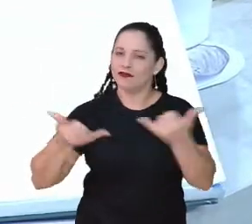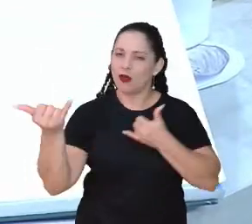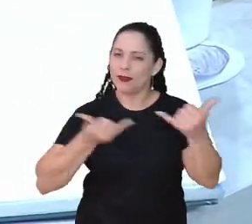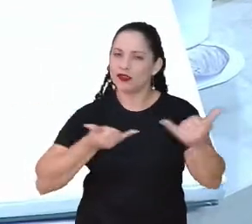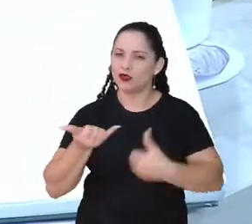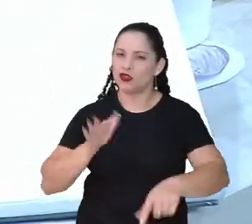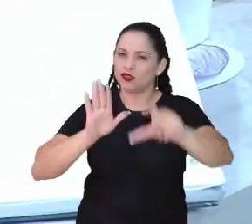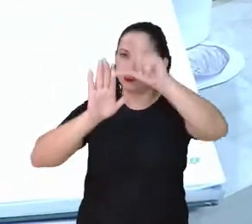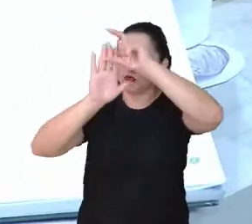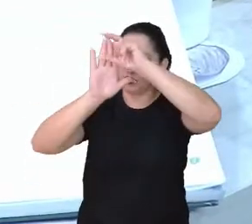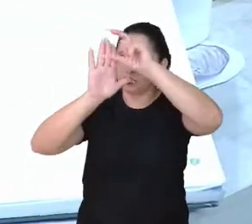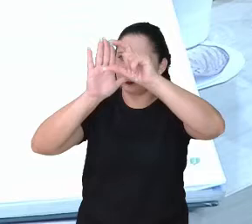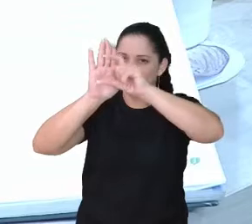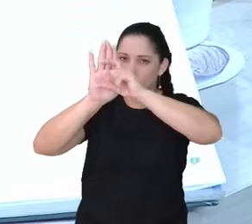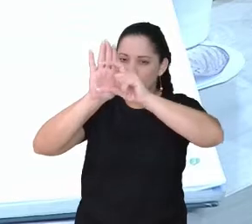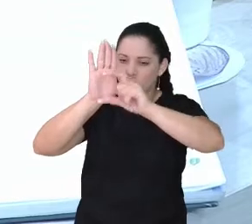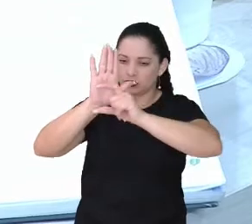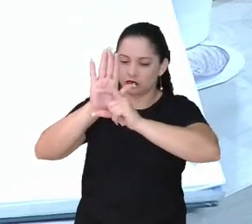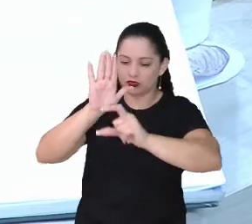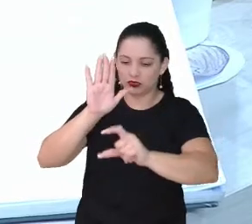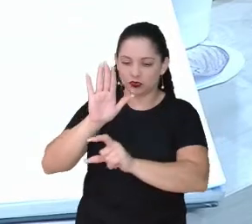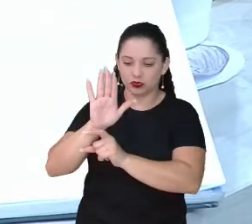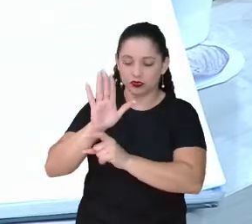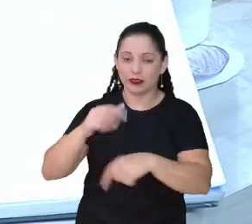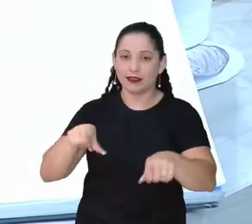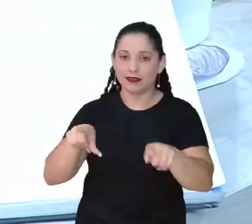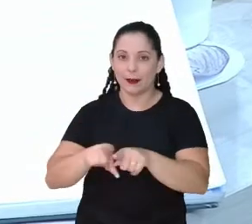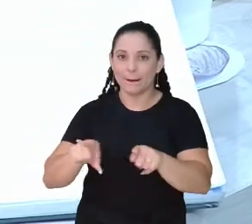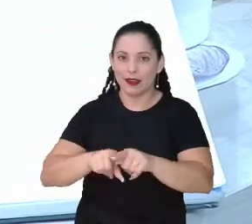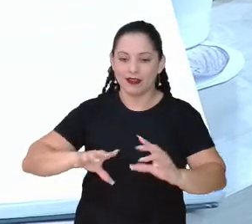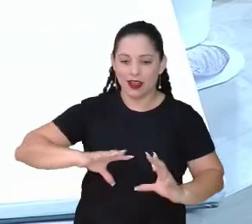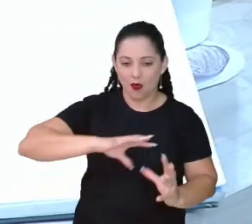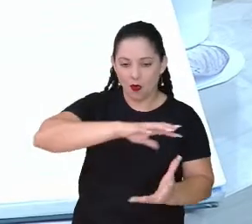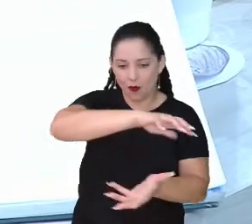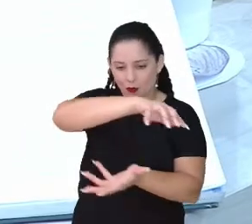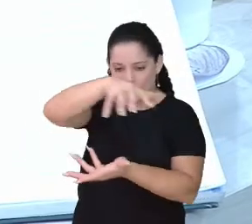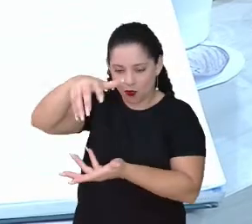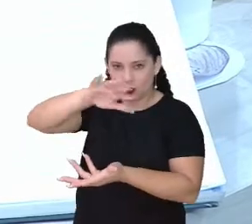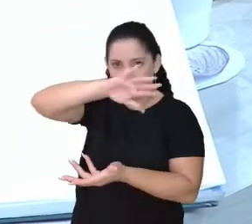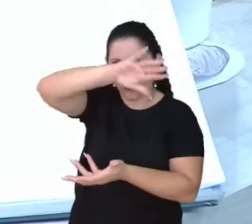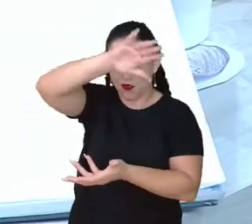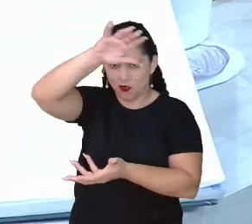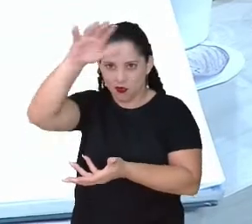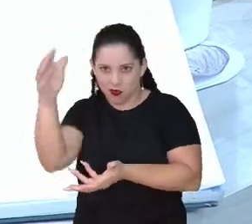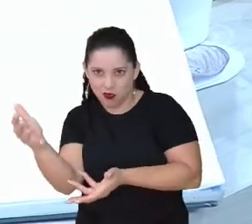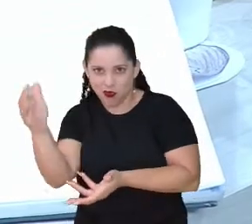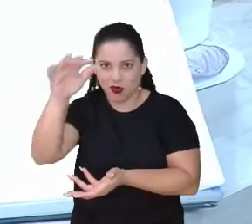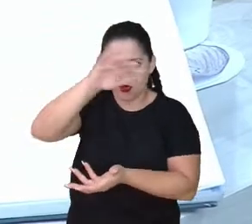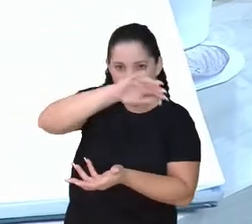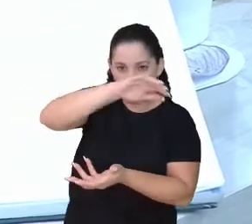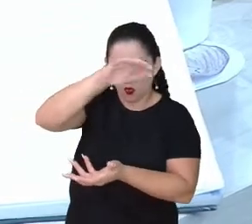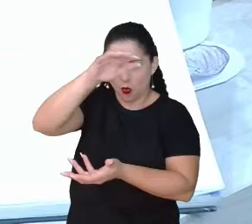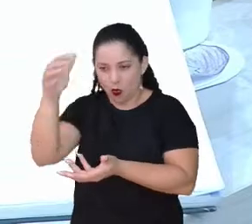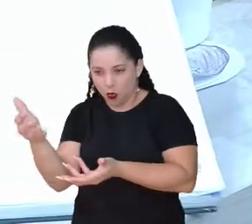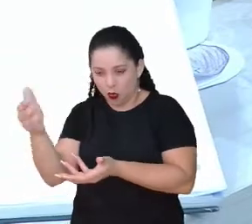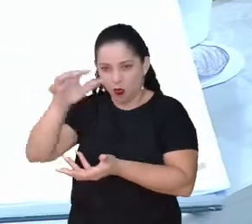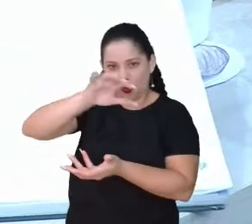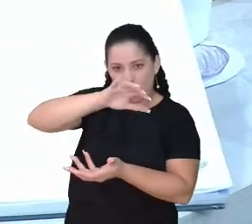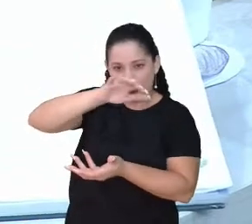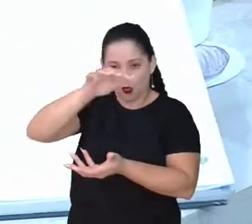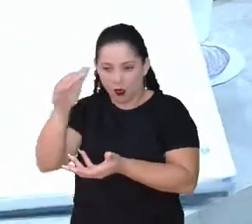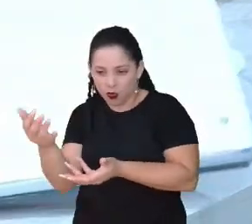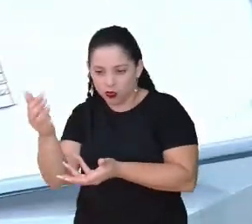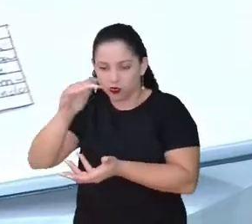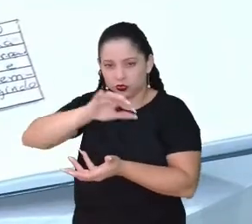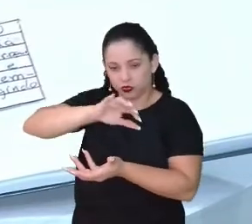tenho a questão aí da crosta terrestre, do manto, do núcleo superior e o